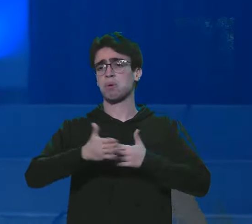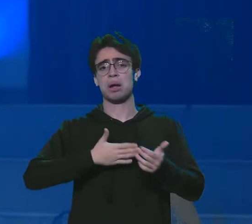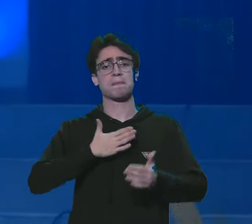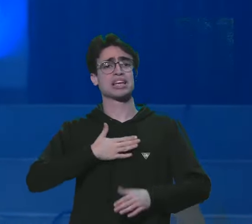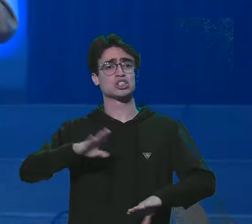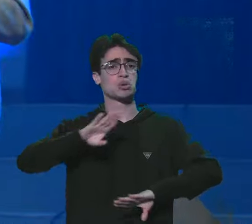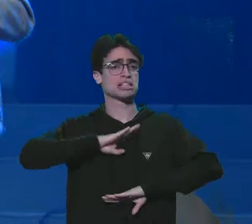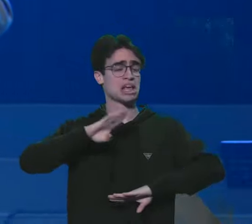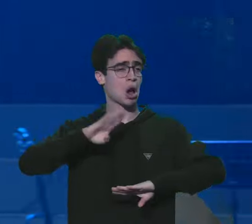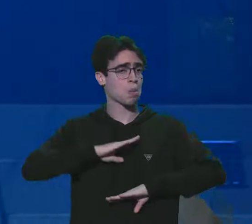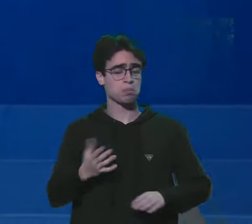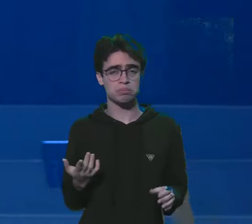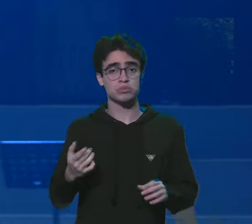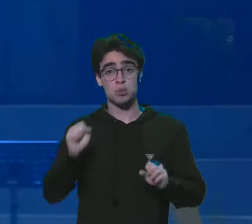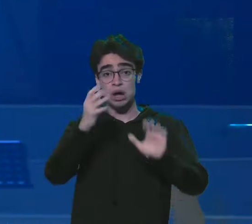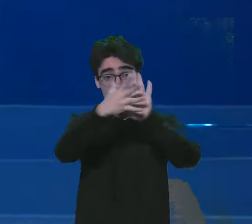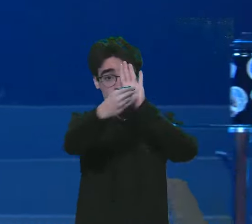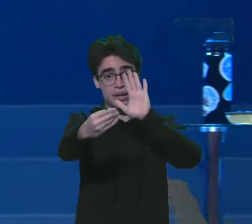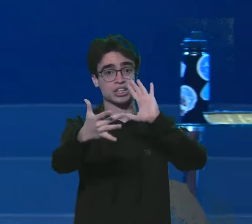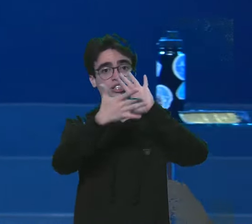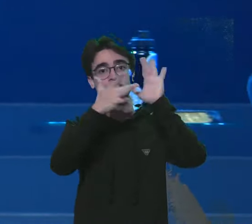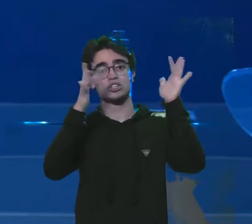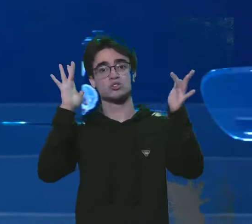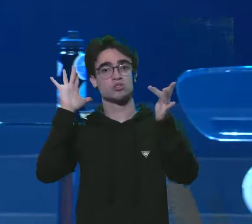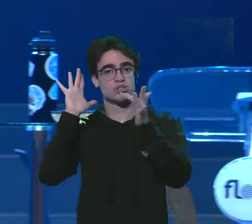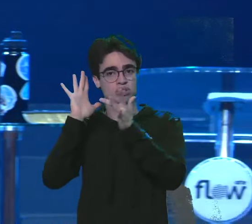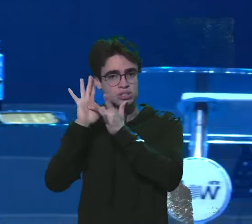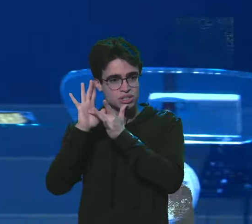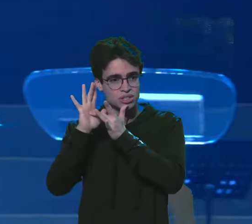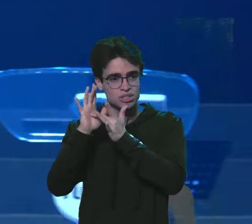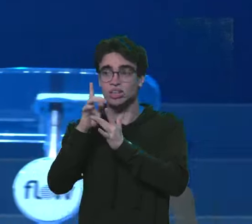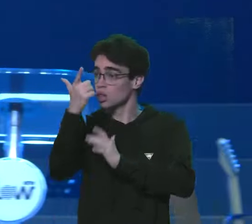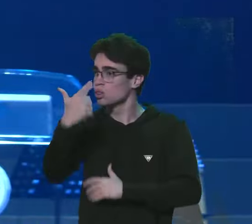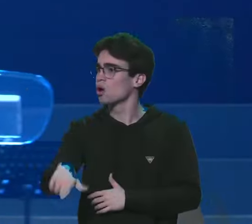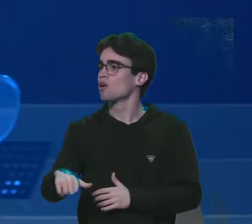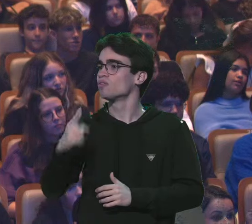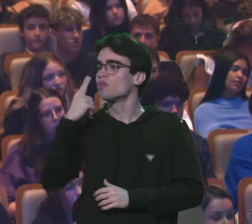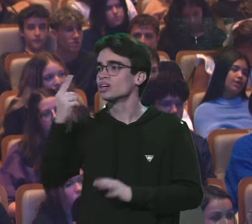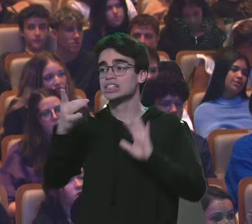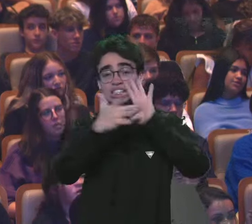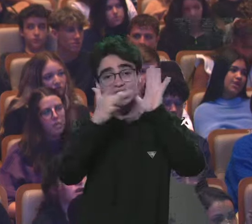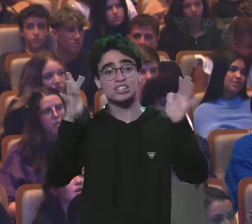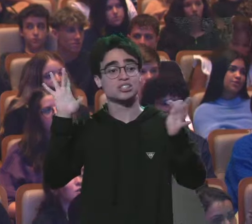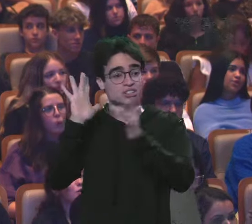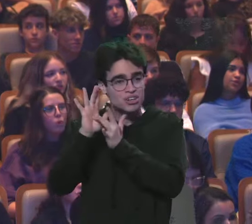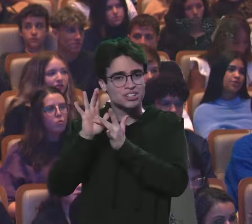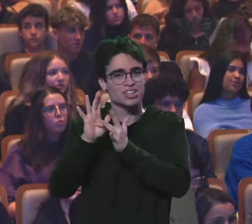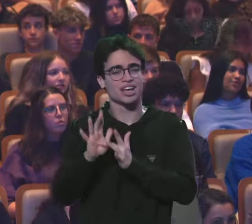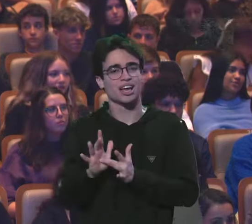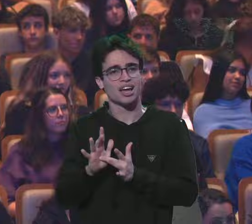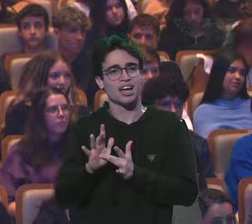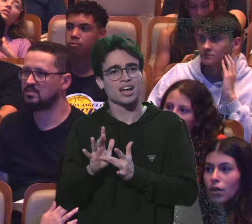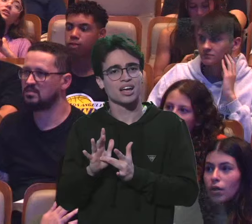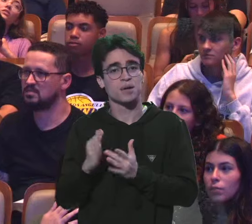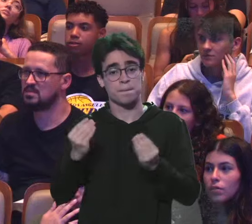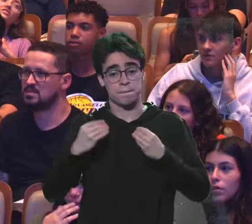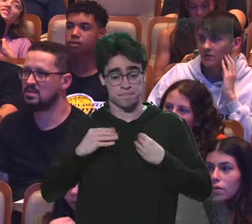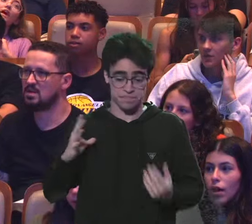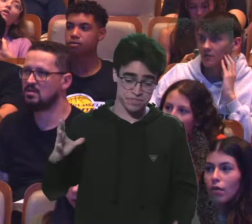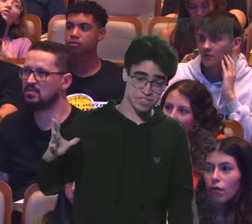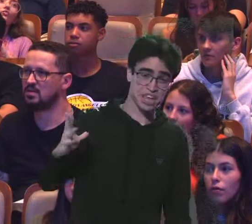condição. Repete-se comigo: Jesus, mais alto que você não está no velório, Jesus me